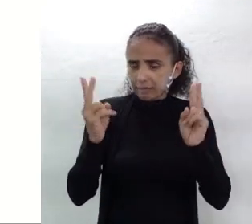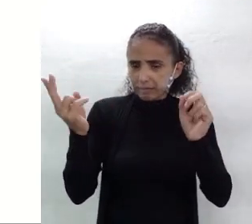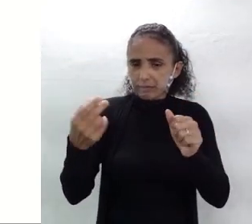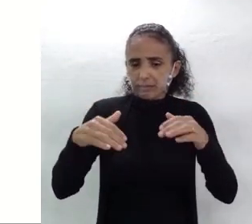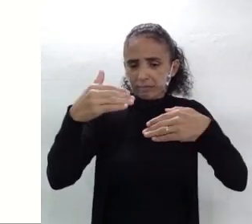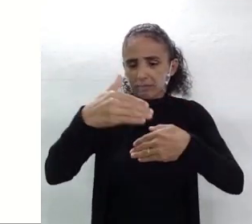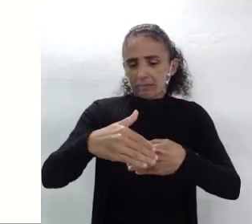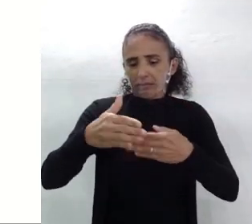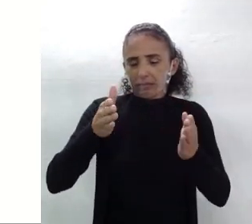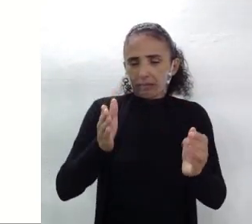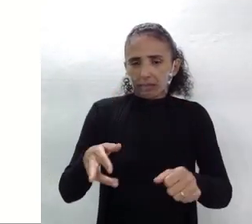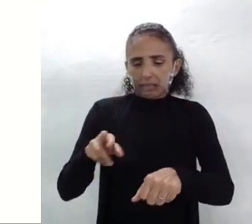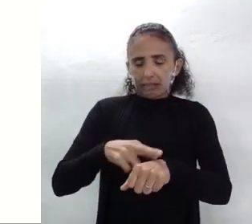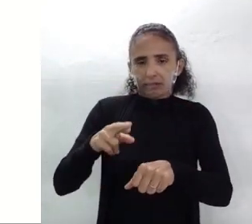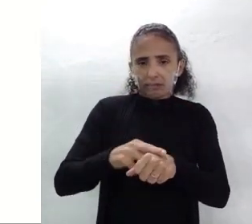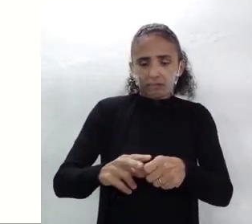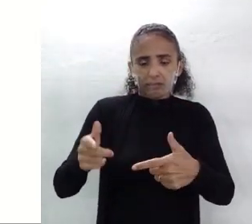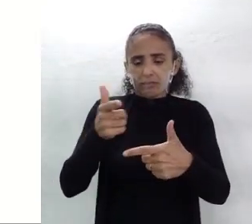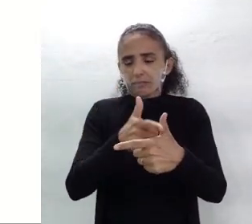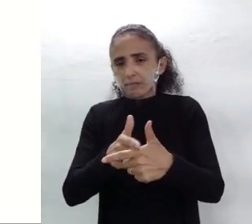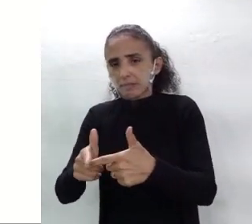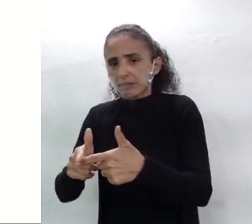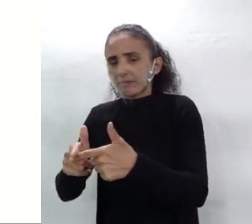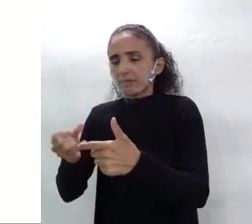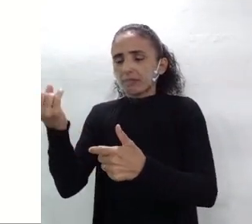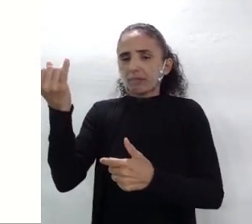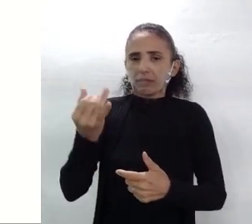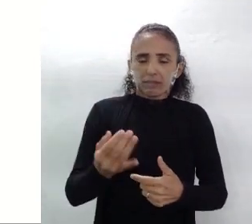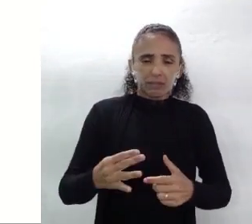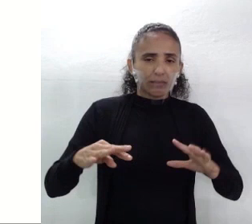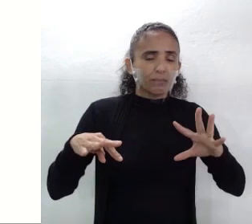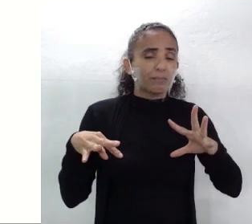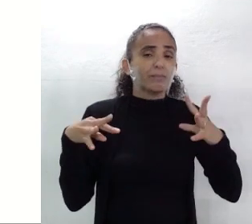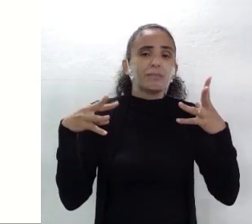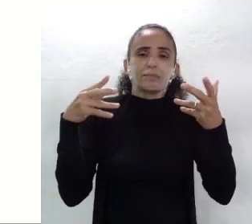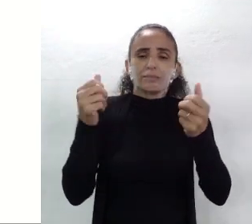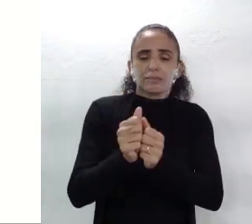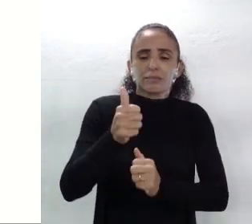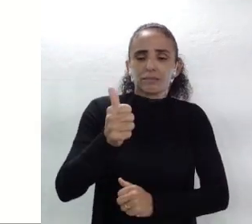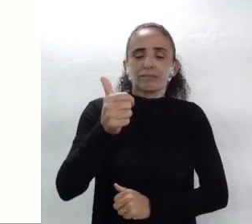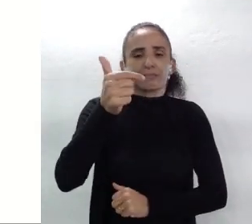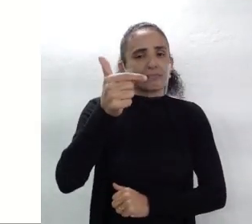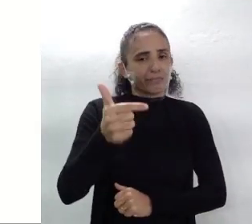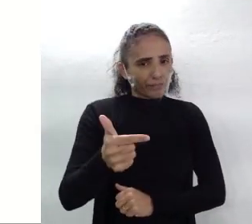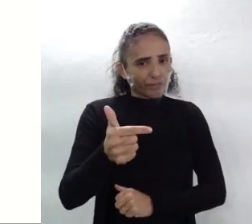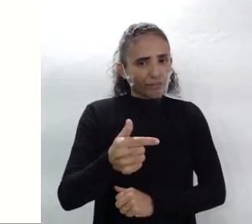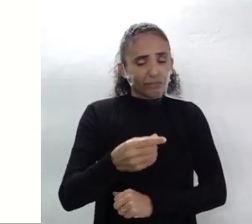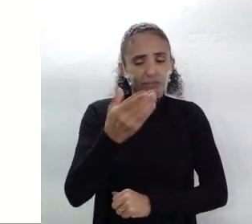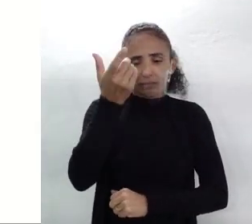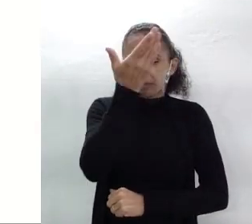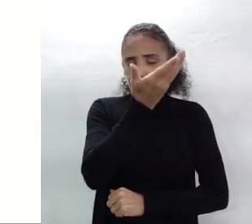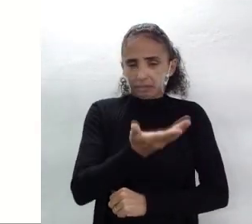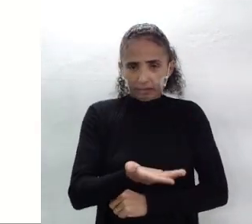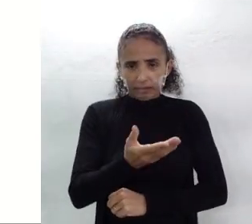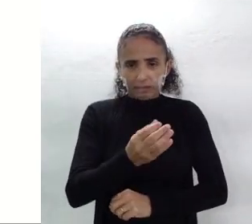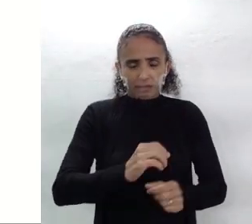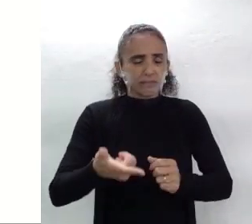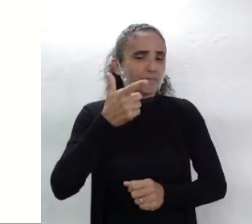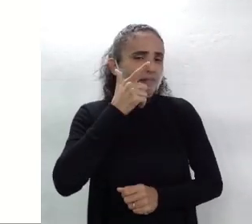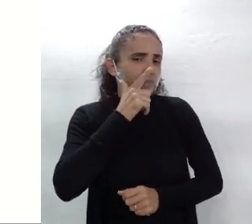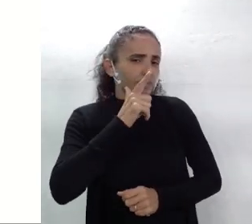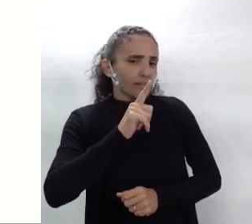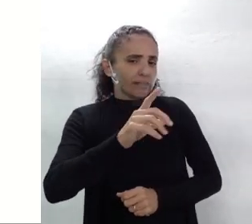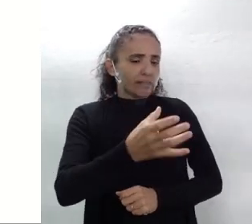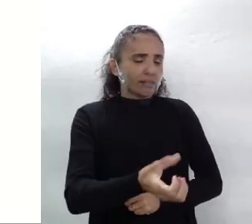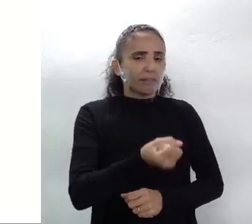bombom e vai dividir pela quantidade. Então, ó, total 12. Então, ó, Gustavo vai ter um saco e outro saco.